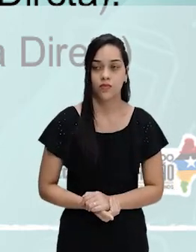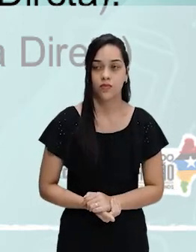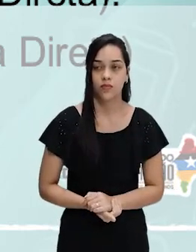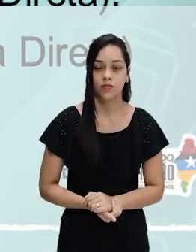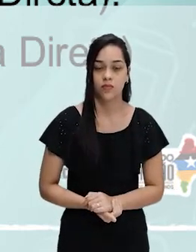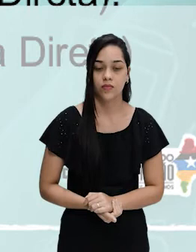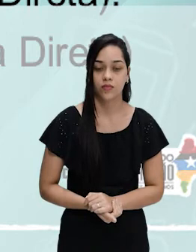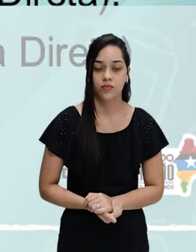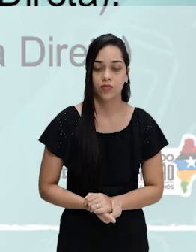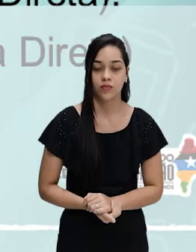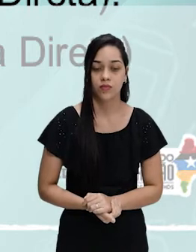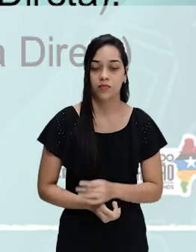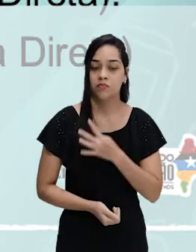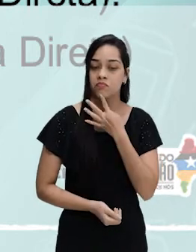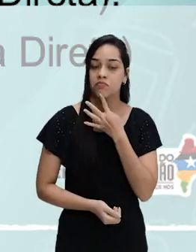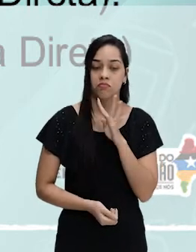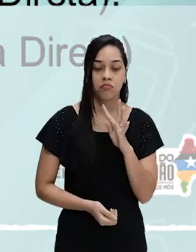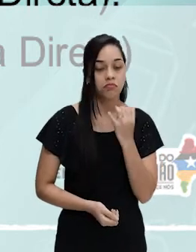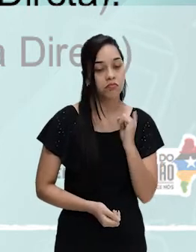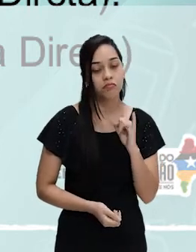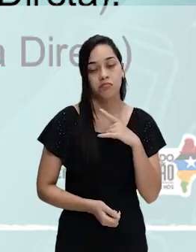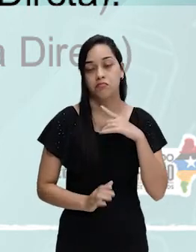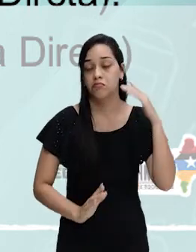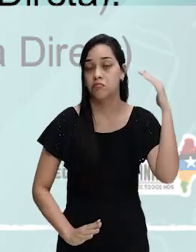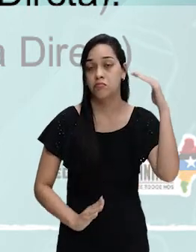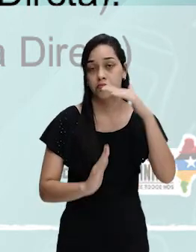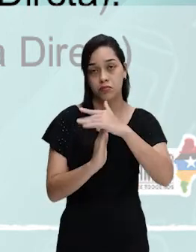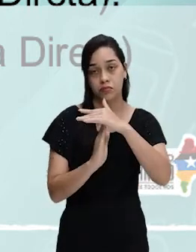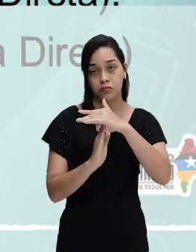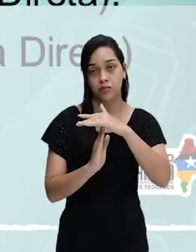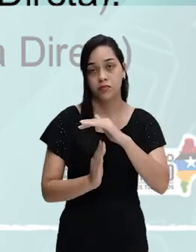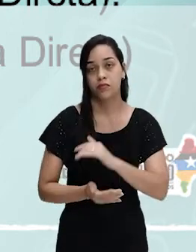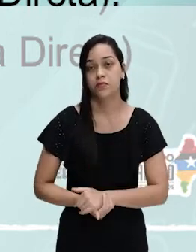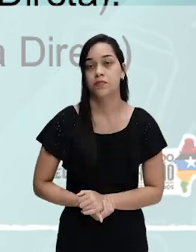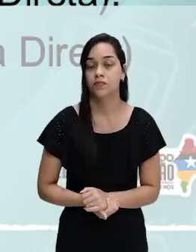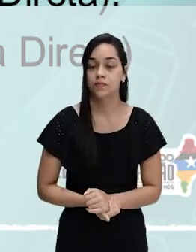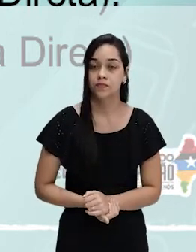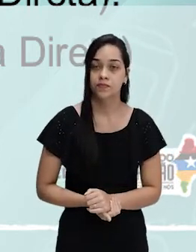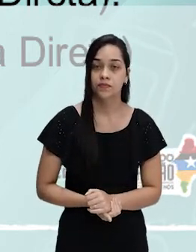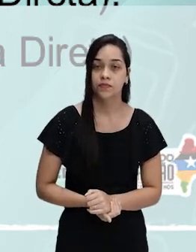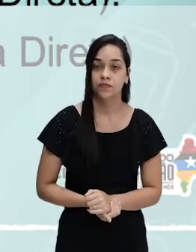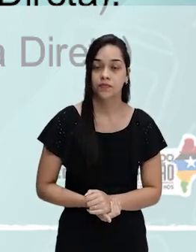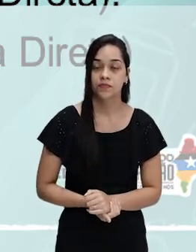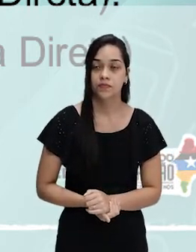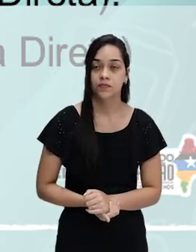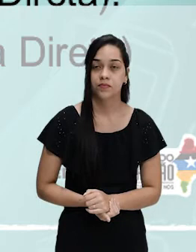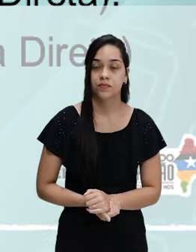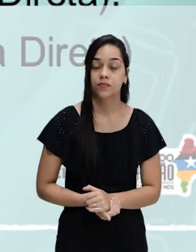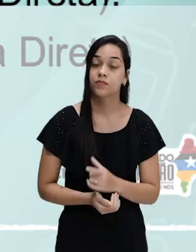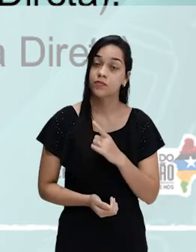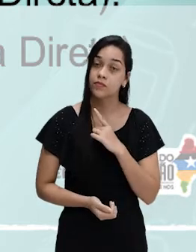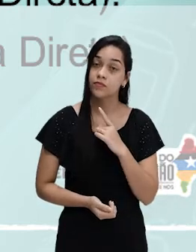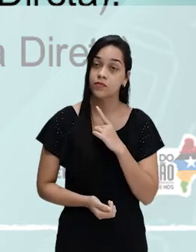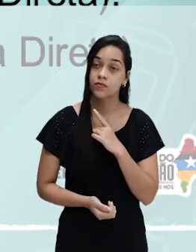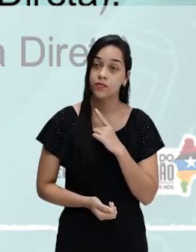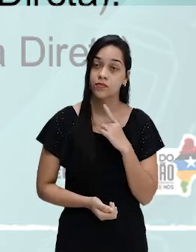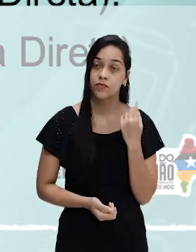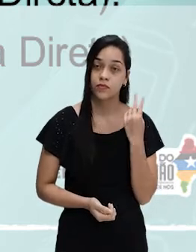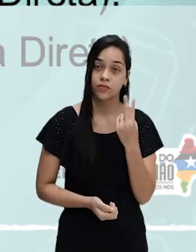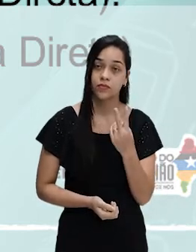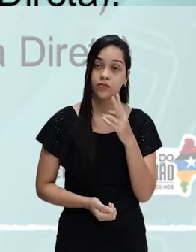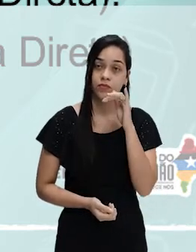você regresse. Desconheço se houve excesso, tá bom? Então, eu tenho aí